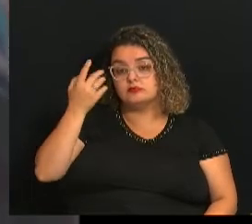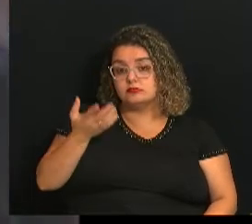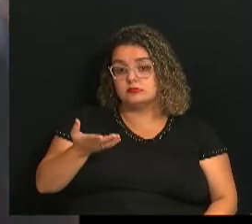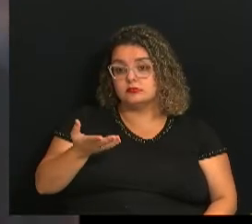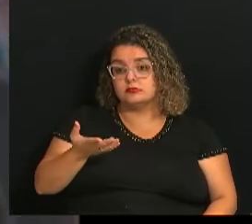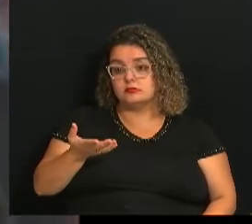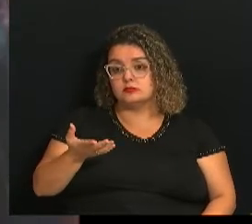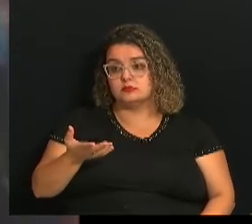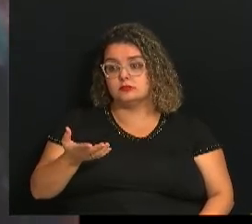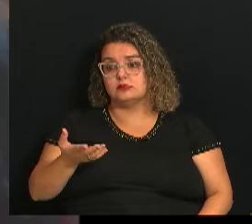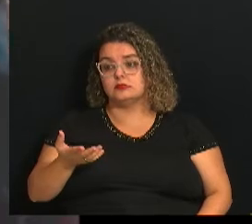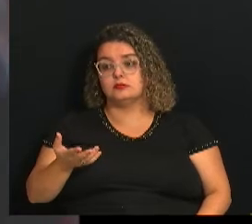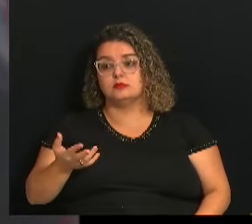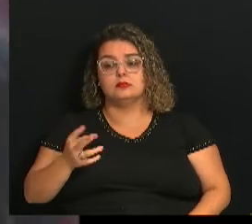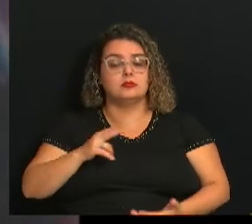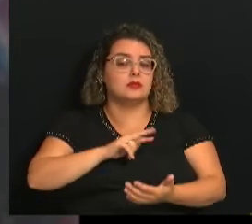existem